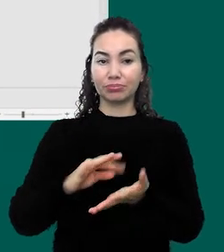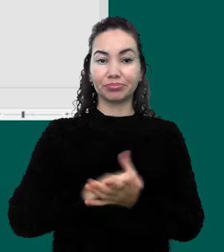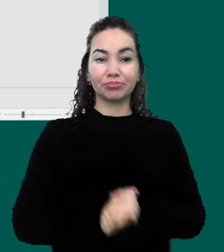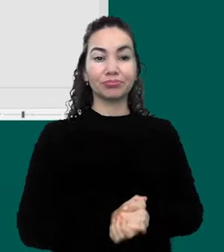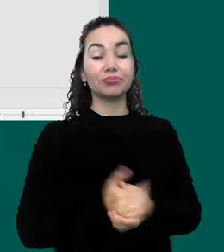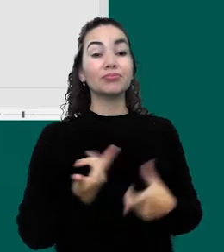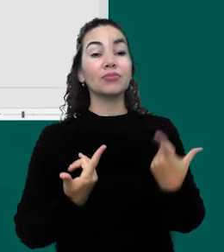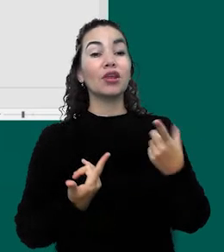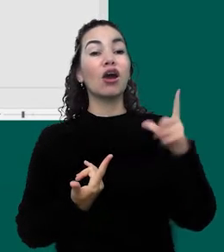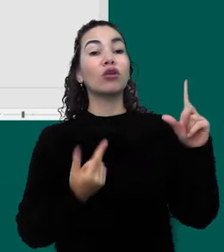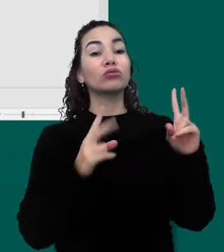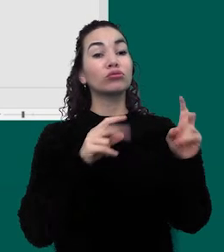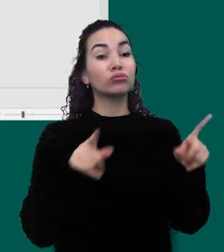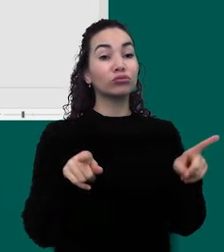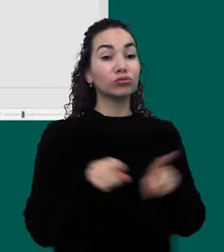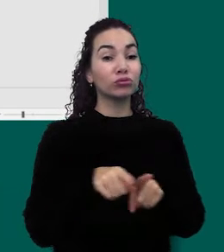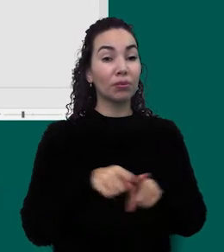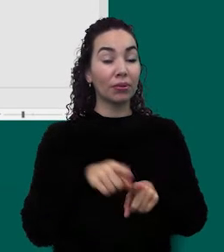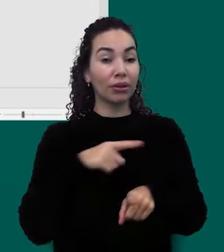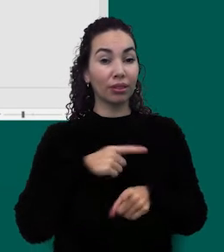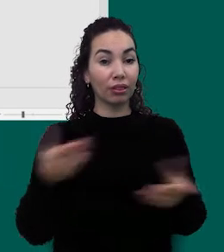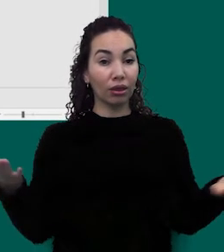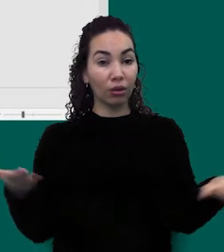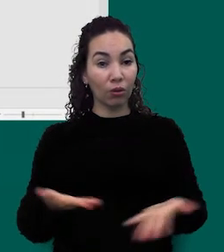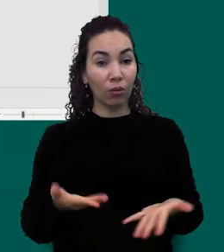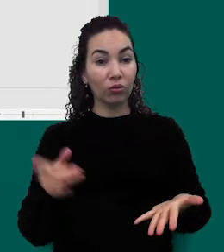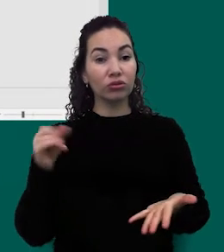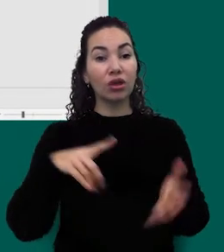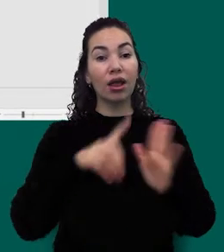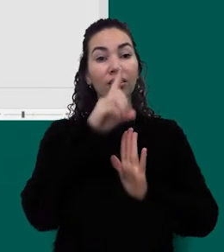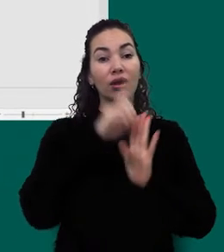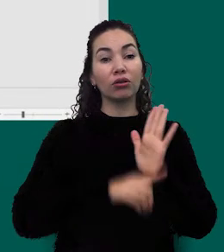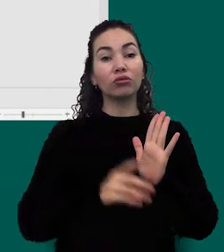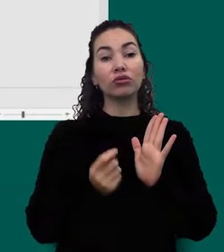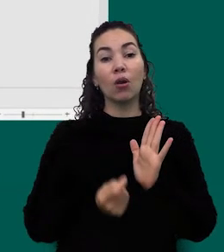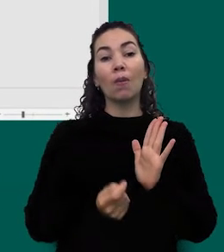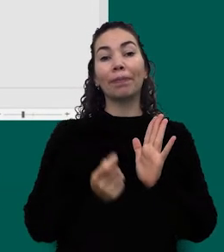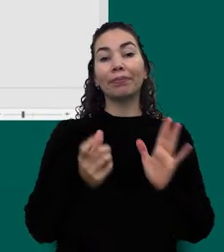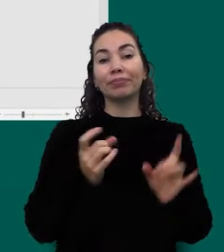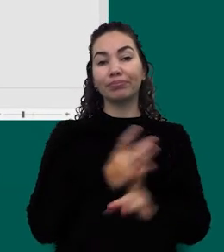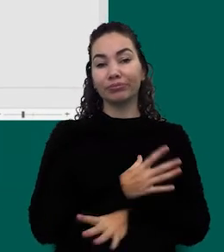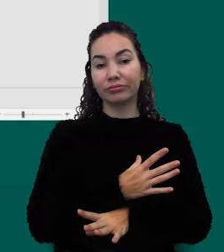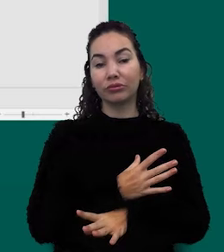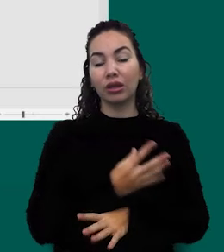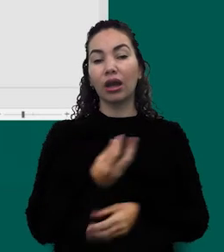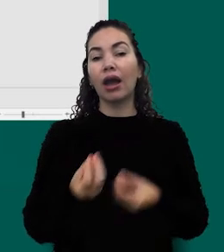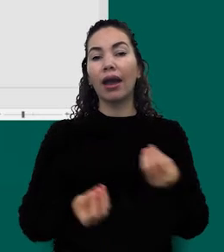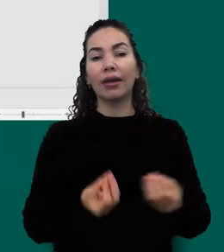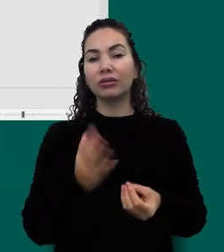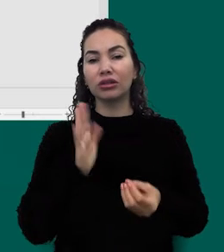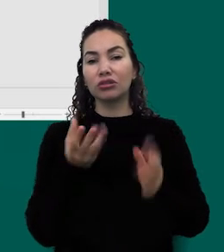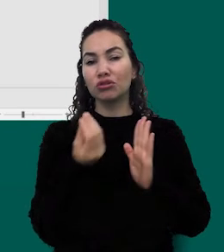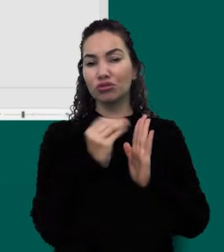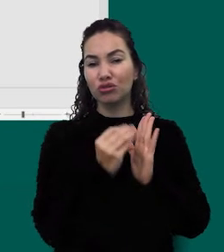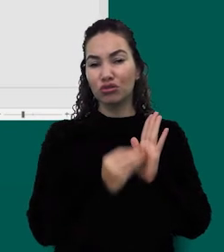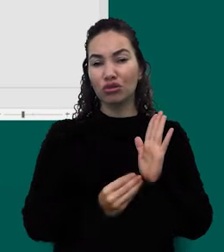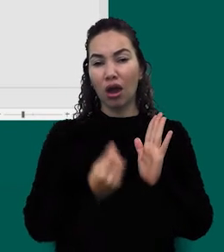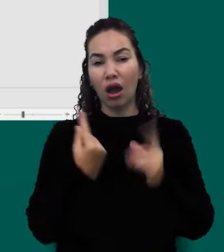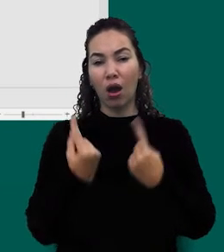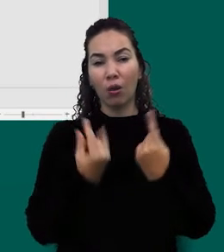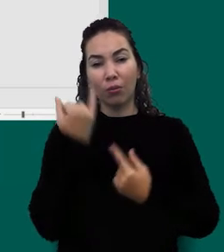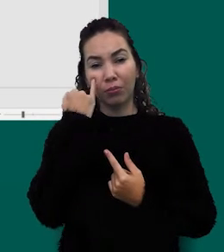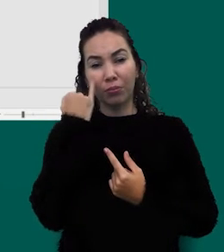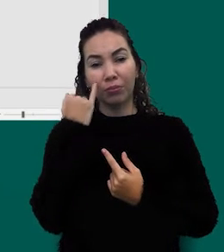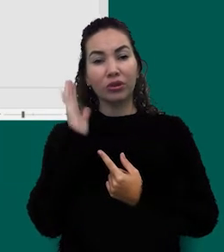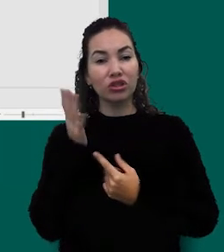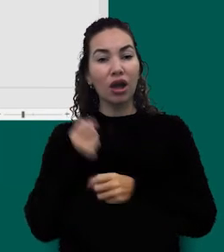Outra questão também que nós temos é a declaração pré-preenchida. Bom, a declaração pré-preenchida, ela já vem de